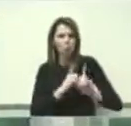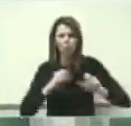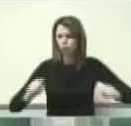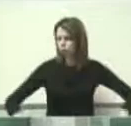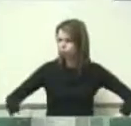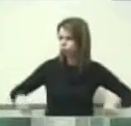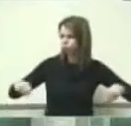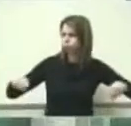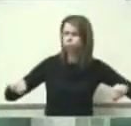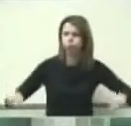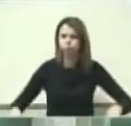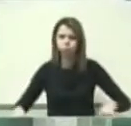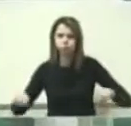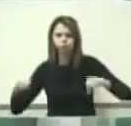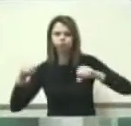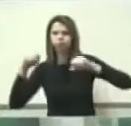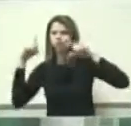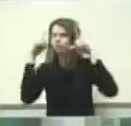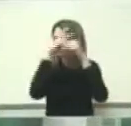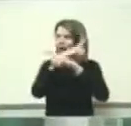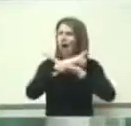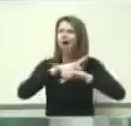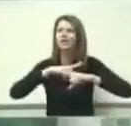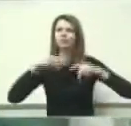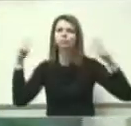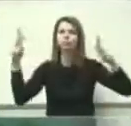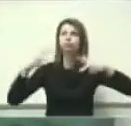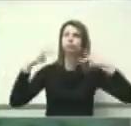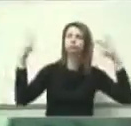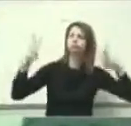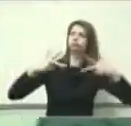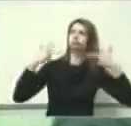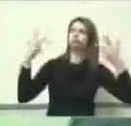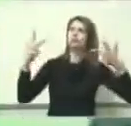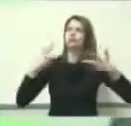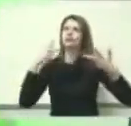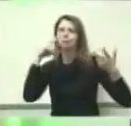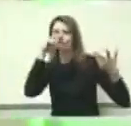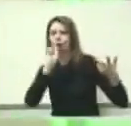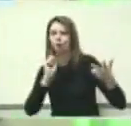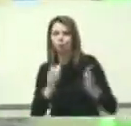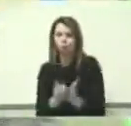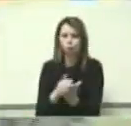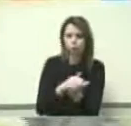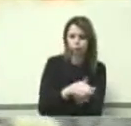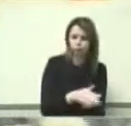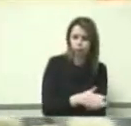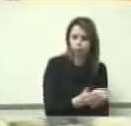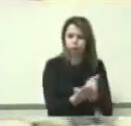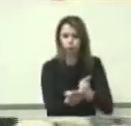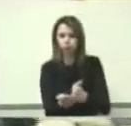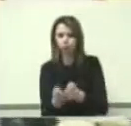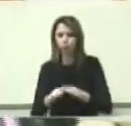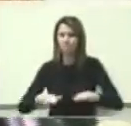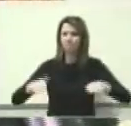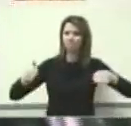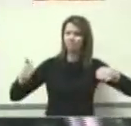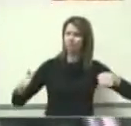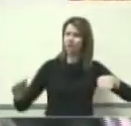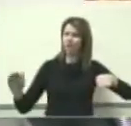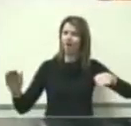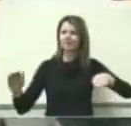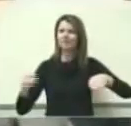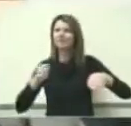lutavam e de repente surge esse vento tempestuoso sacode as águas do mar da